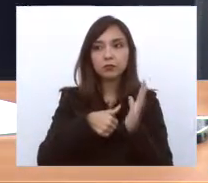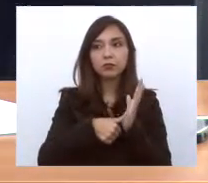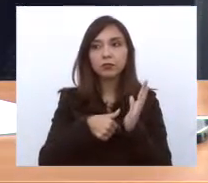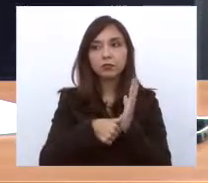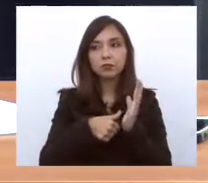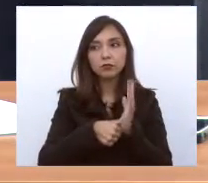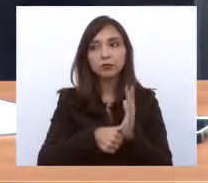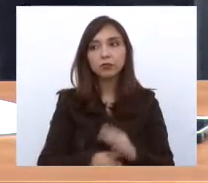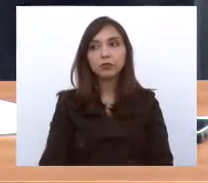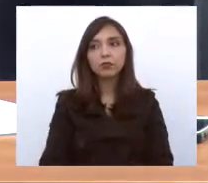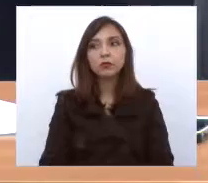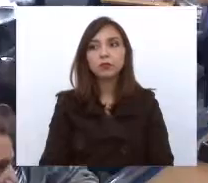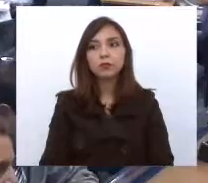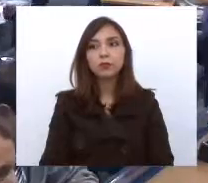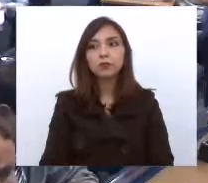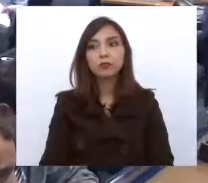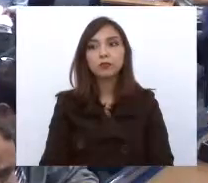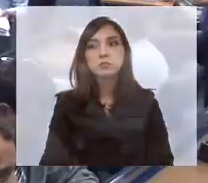voto eletrônico.